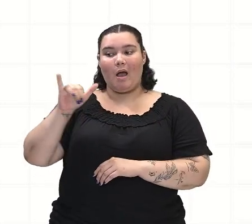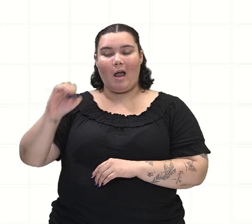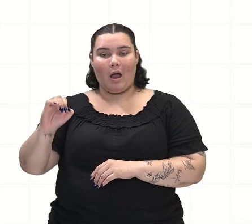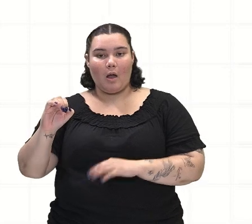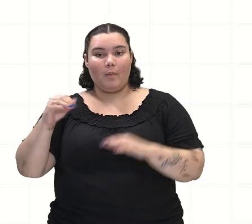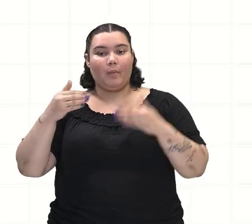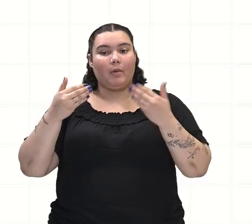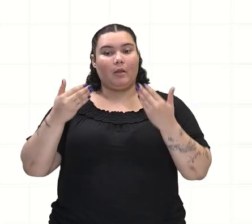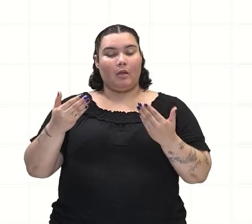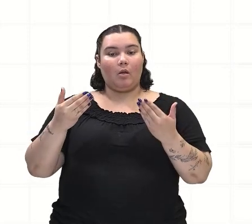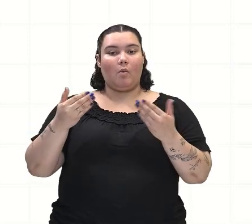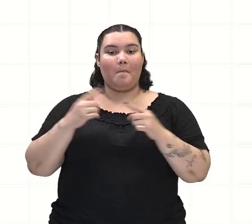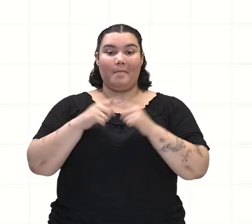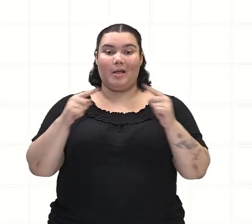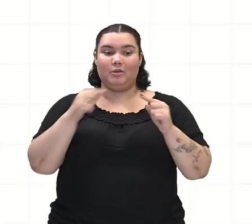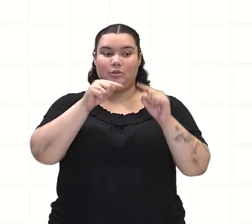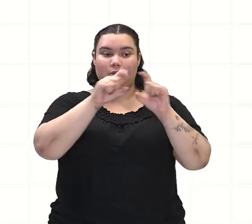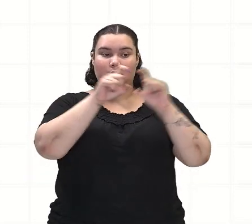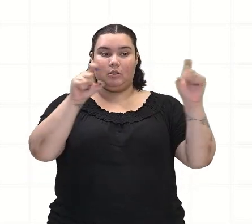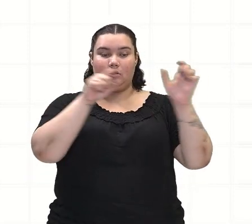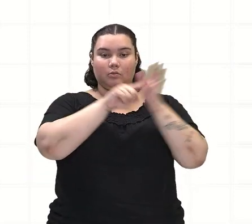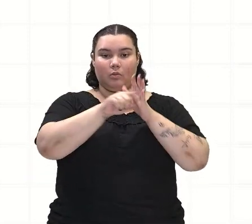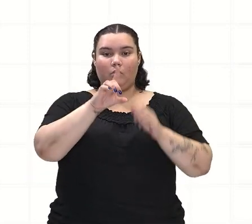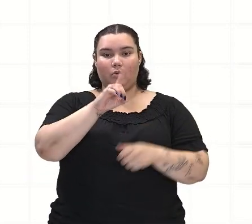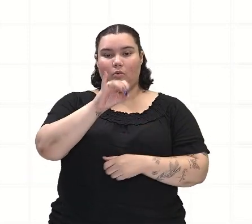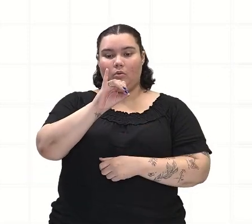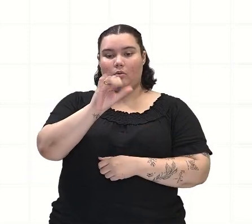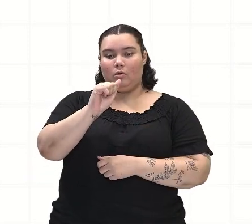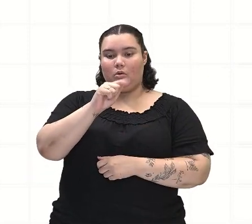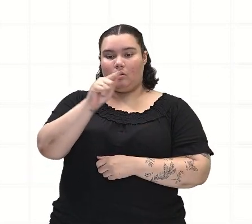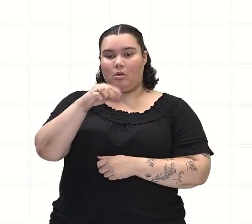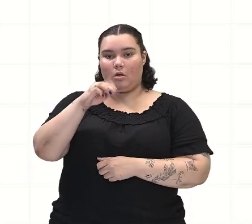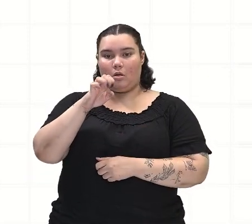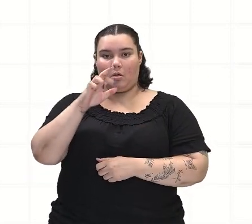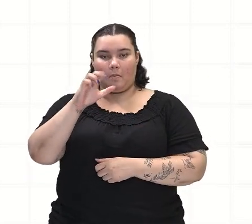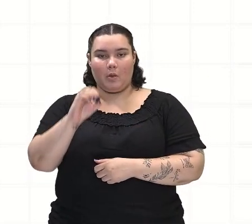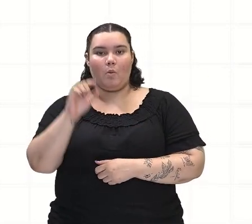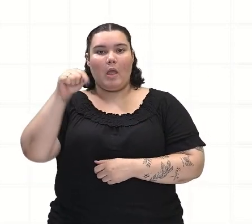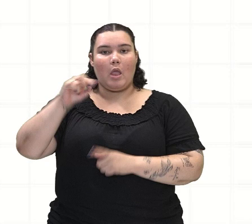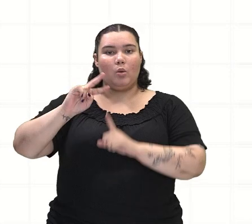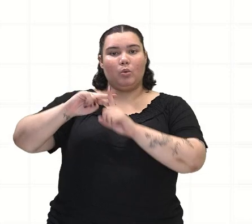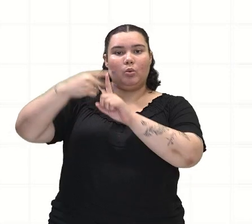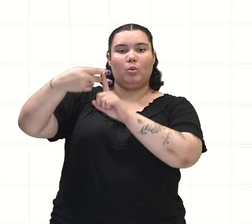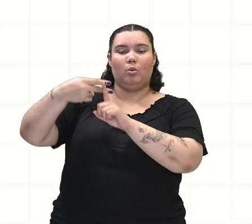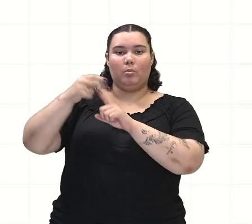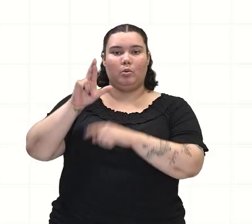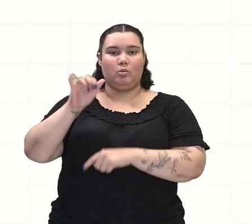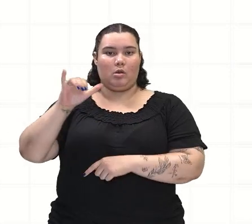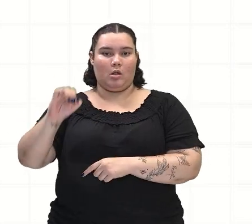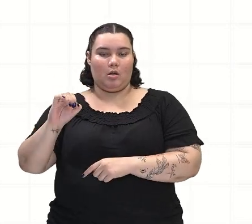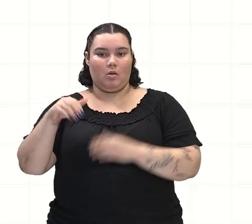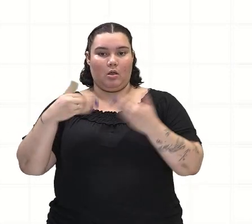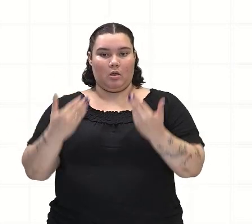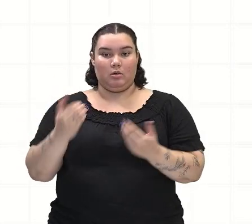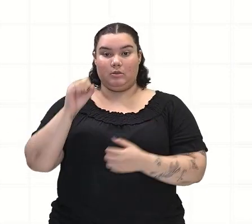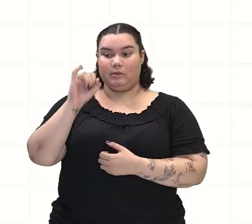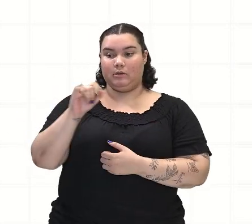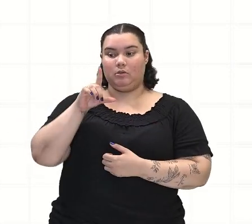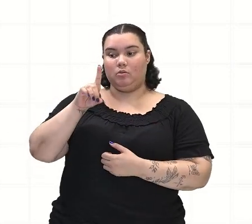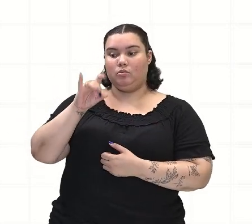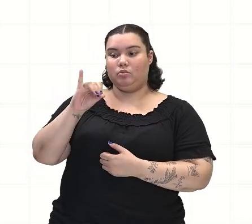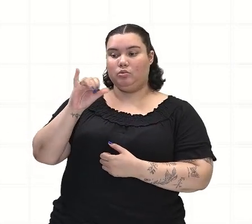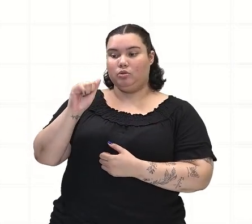mas o diâmetro, ele sempre vai ser o dobro do raio. Então, se ele diz que o diâmetro é